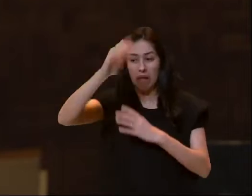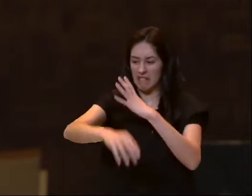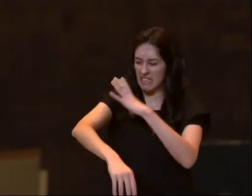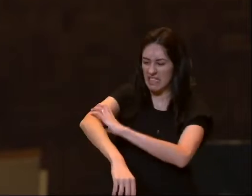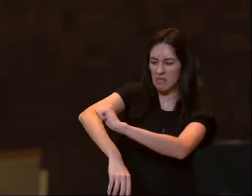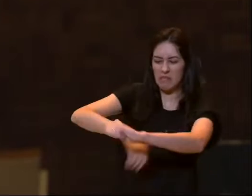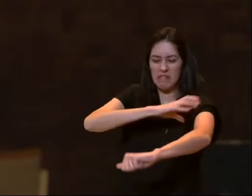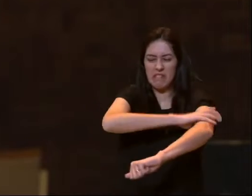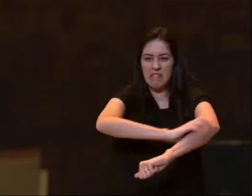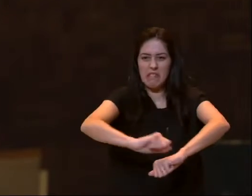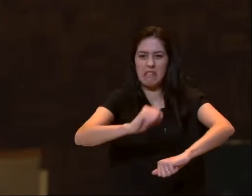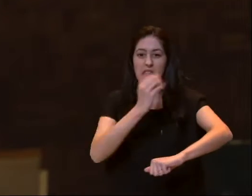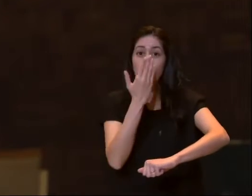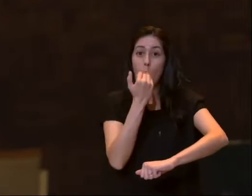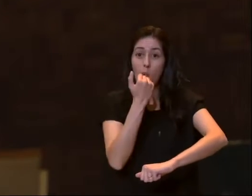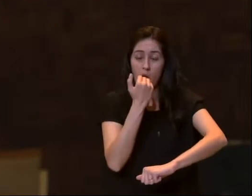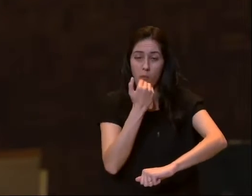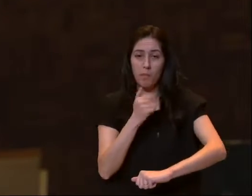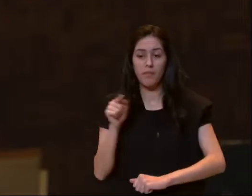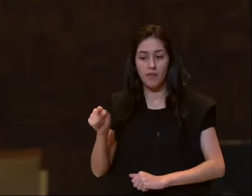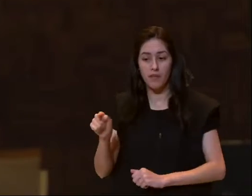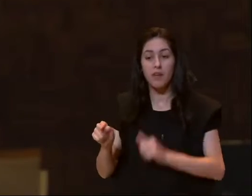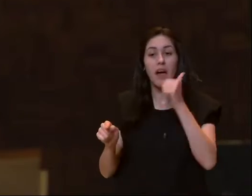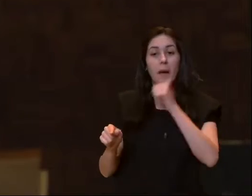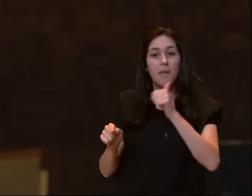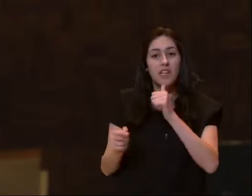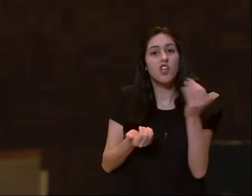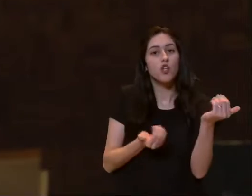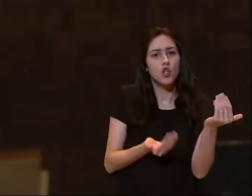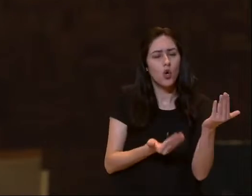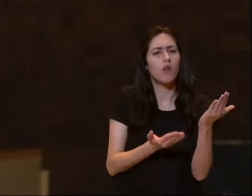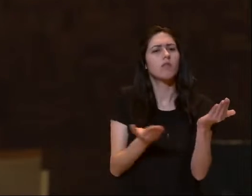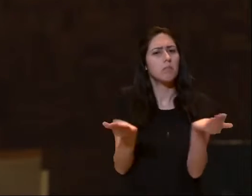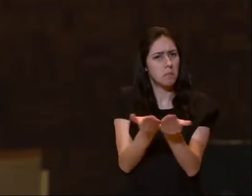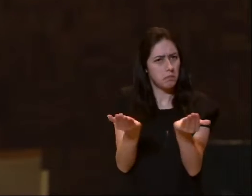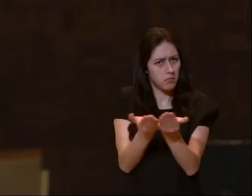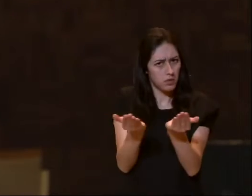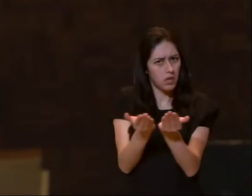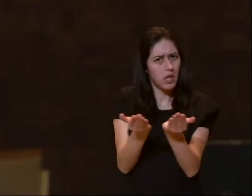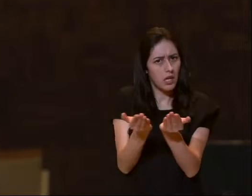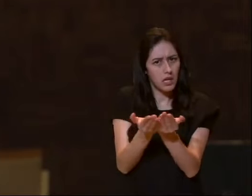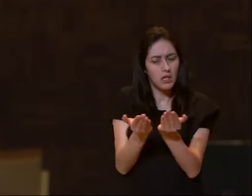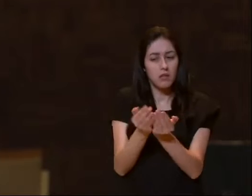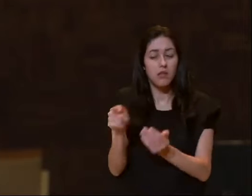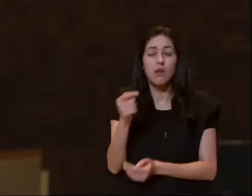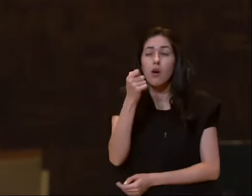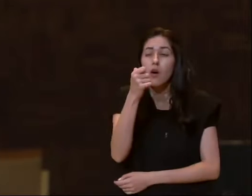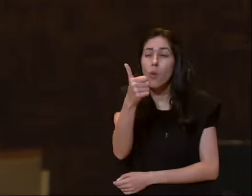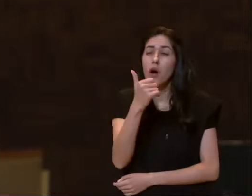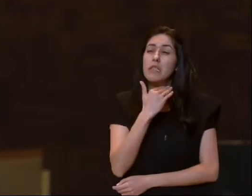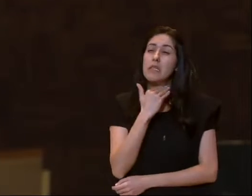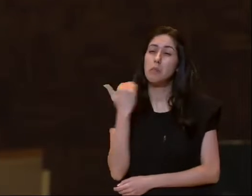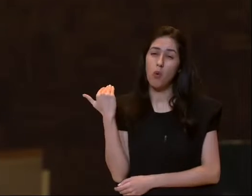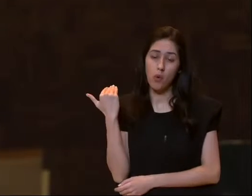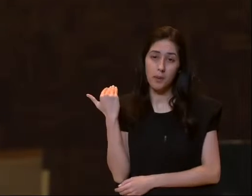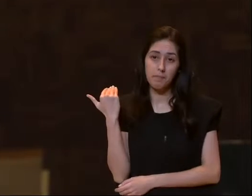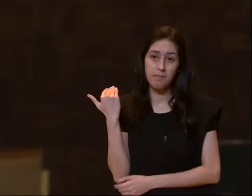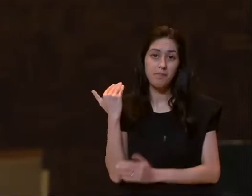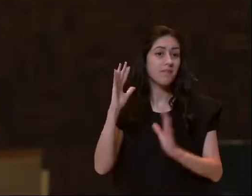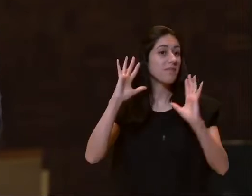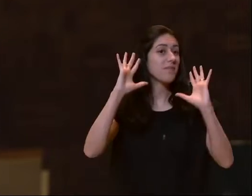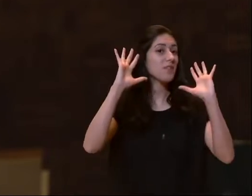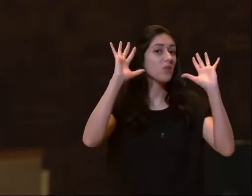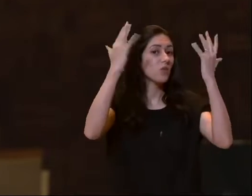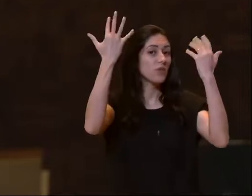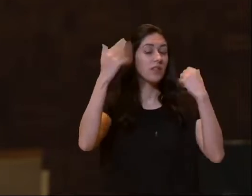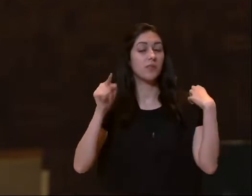E essa menina é uma jovem, crente, quase morre. E aí ela tenta